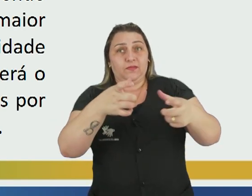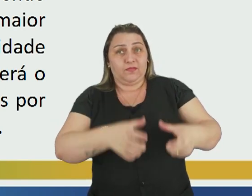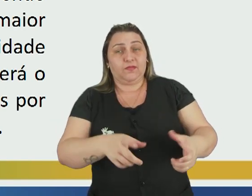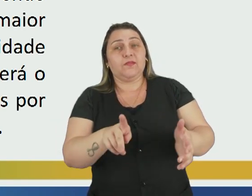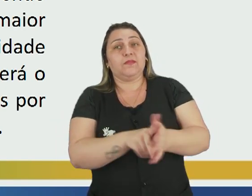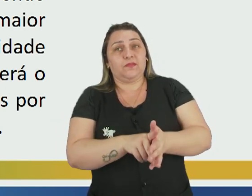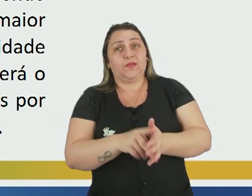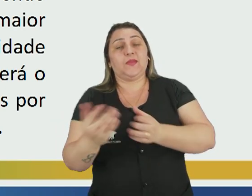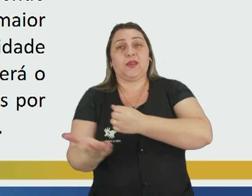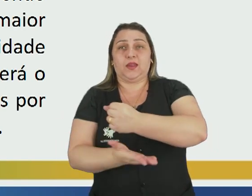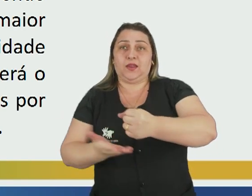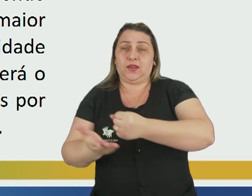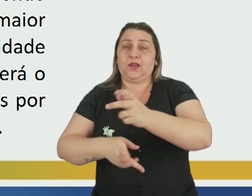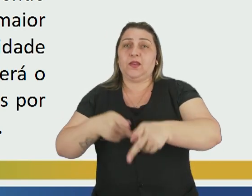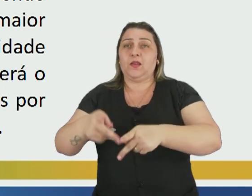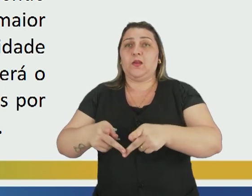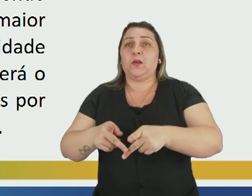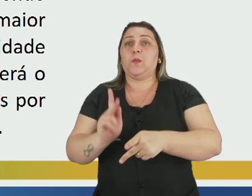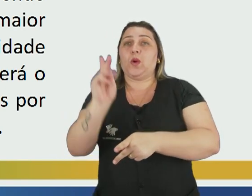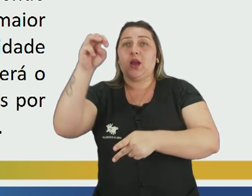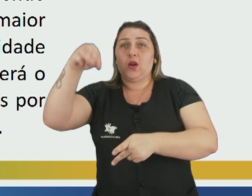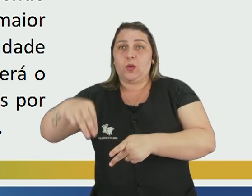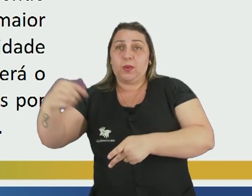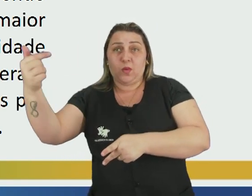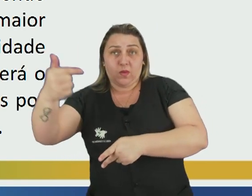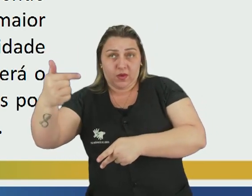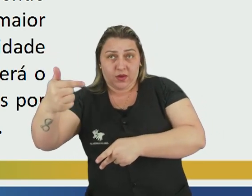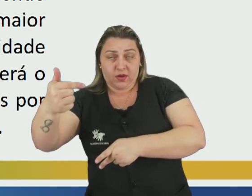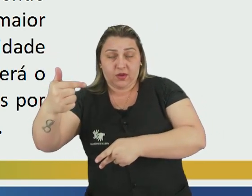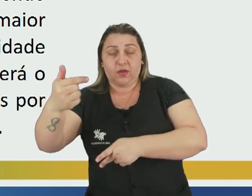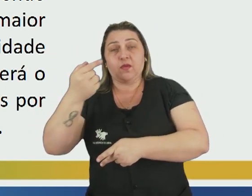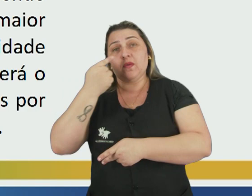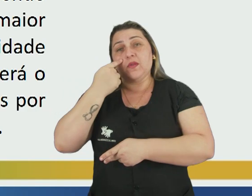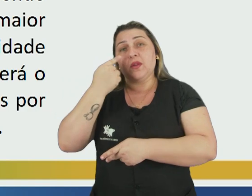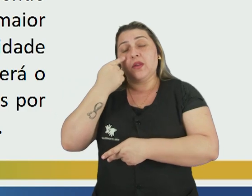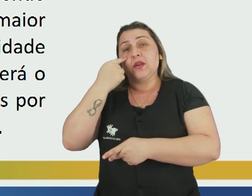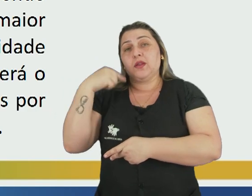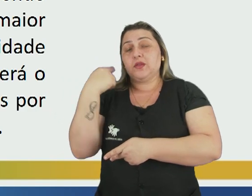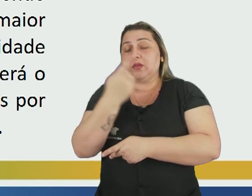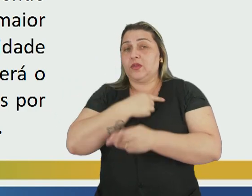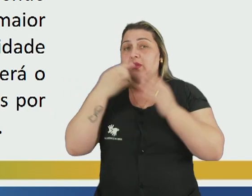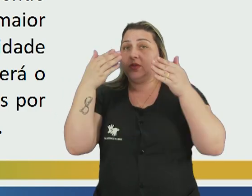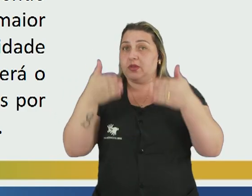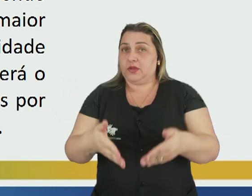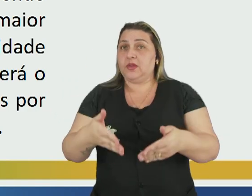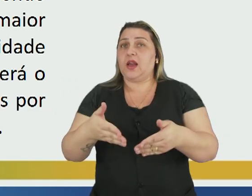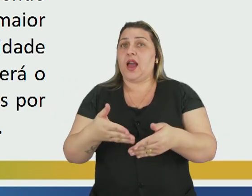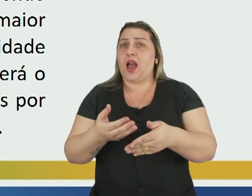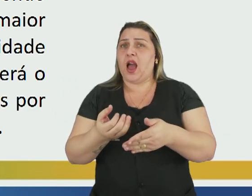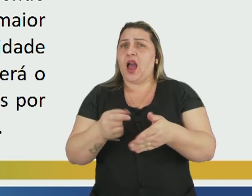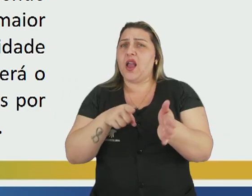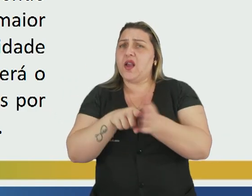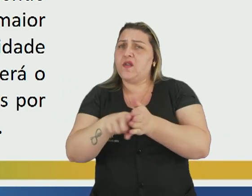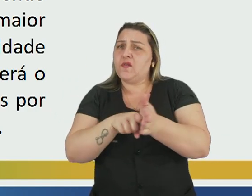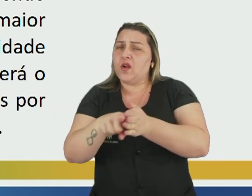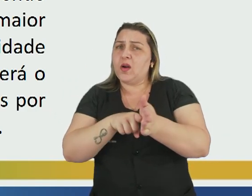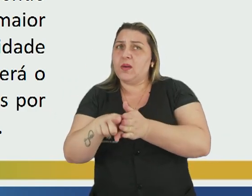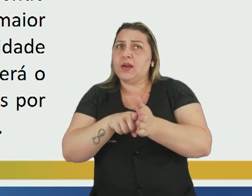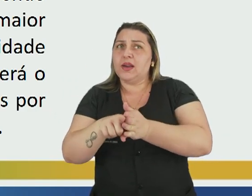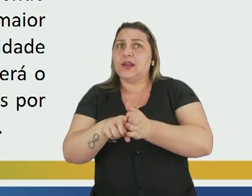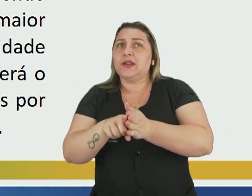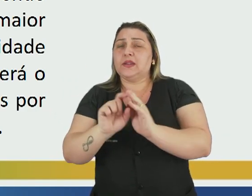basicamente a distribuição da população por quilômetro quadrado. Observem que para a gente chegar a um dado sobre a